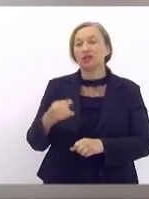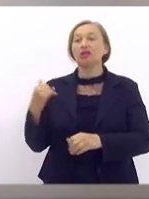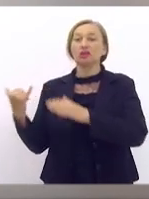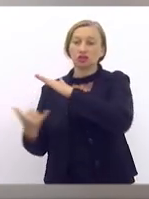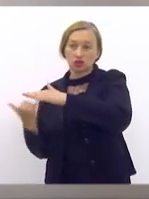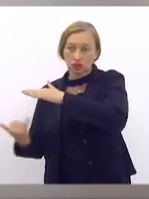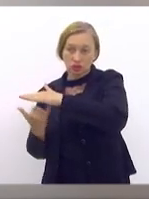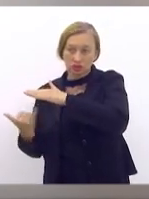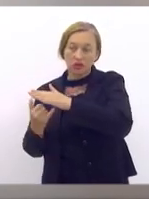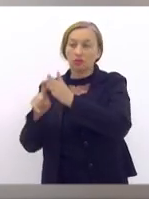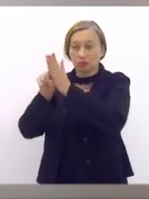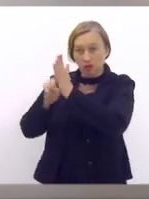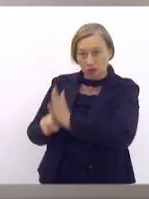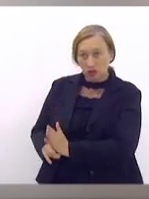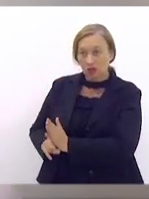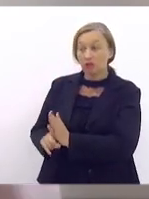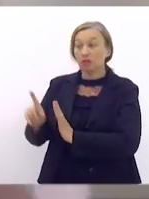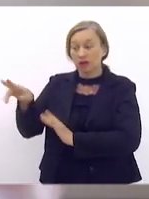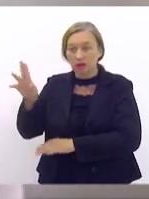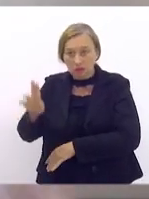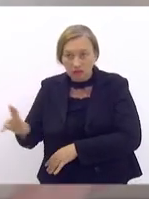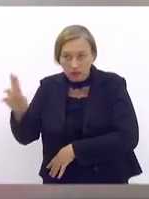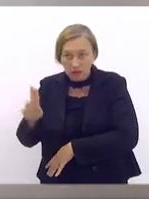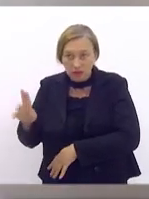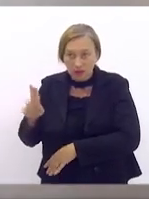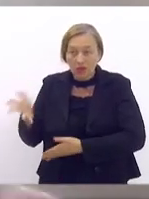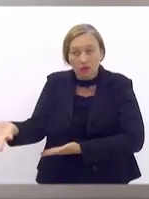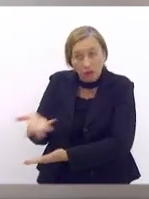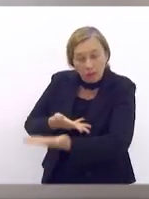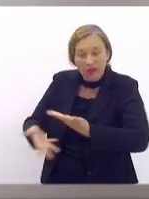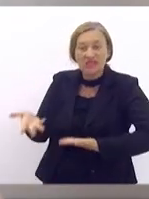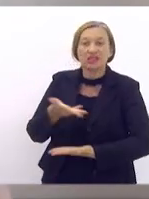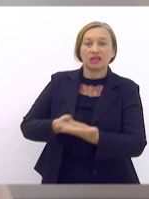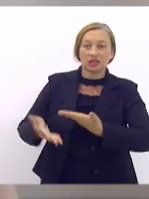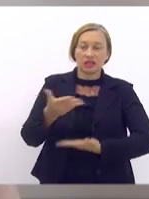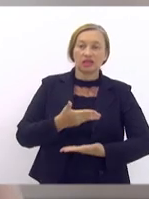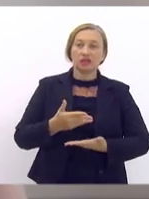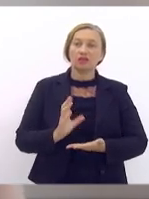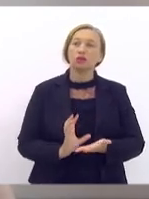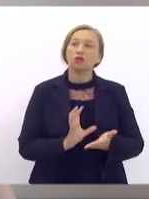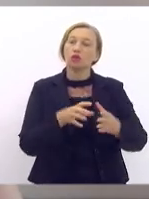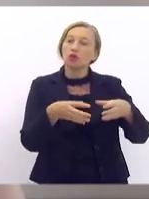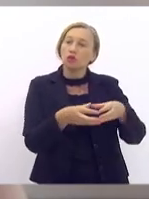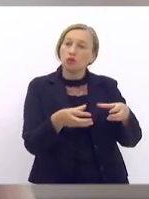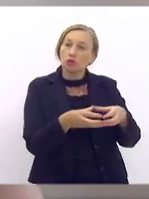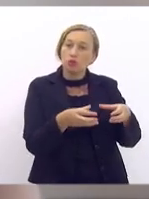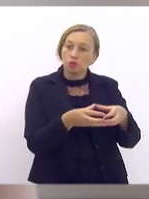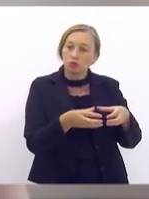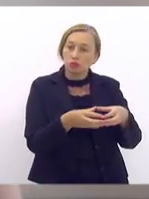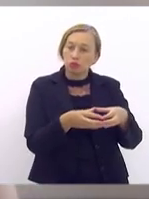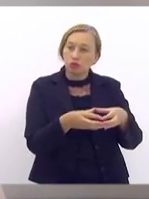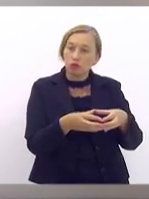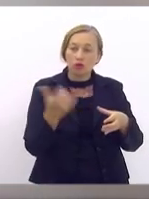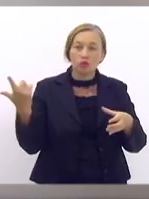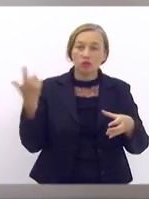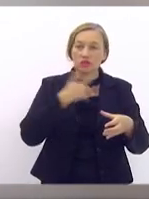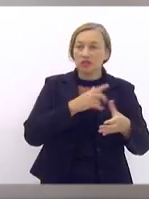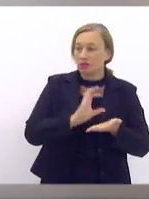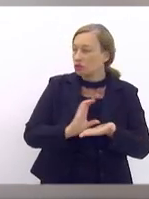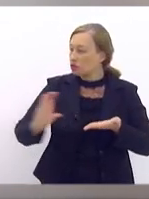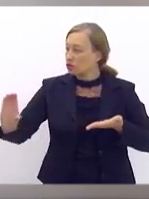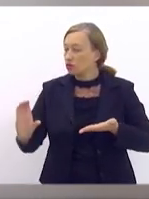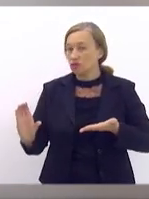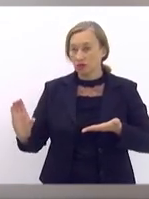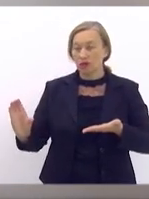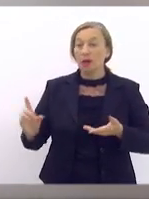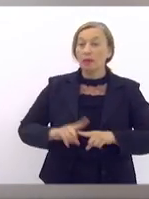de pesquisa, por aquela universidade, que foi fruto de uma parceria com o observatório, porque é a gente que conseguiu que aquele recurso chegasse lá.